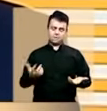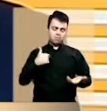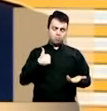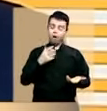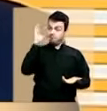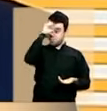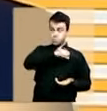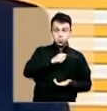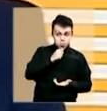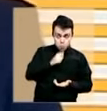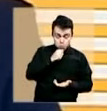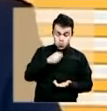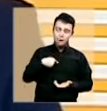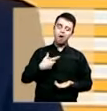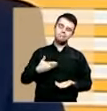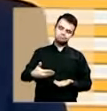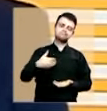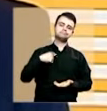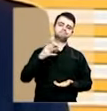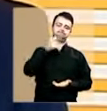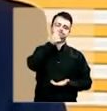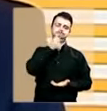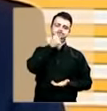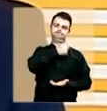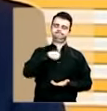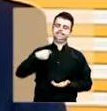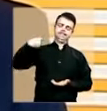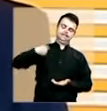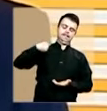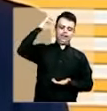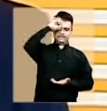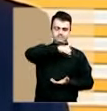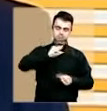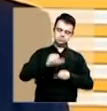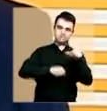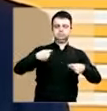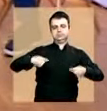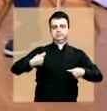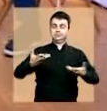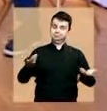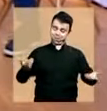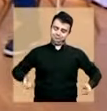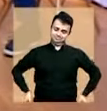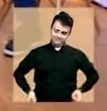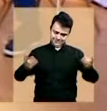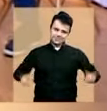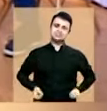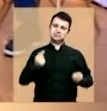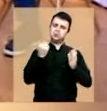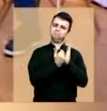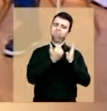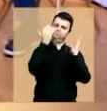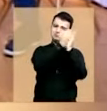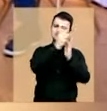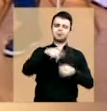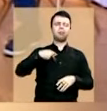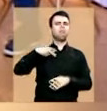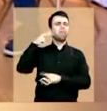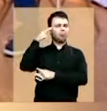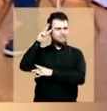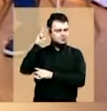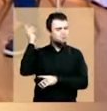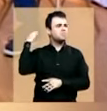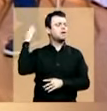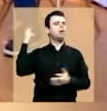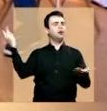casa antes e agora você vai ter que fazer porque vai afetar o seu bolso, pagando mais caro, pagando mais caro a conta. Eu me lembro muito bem